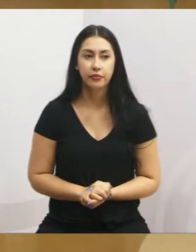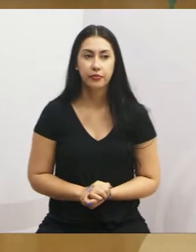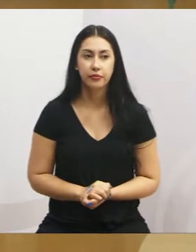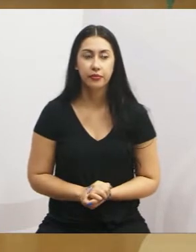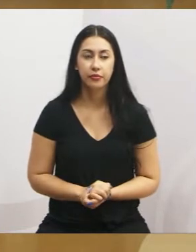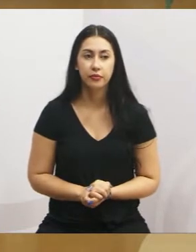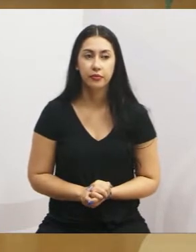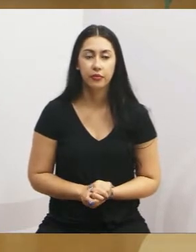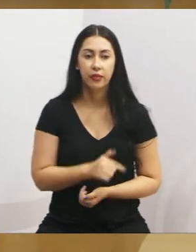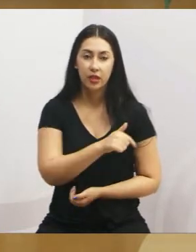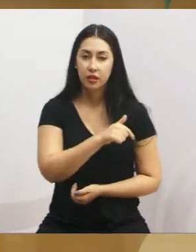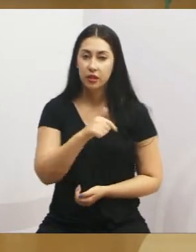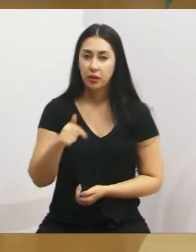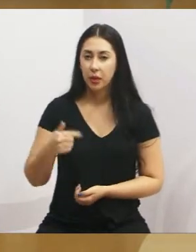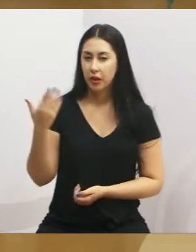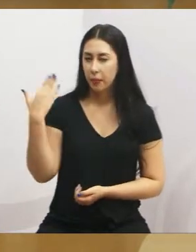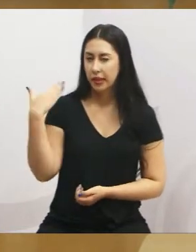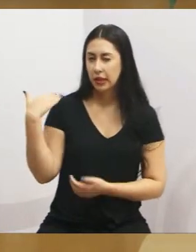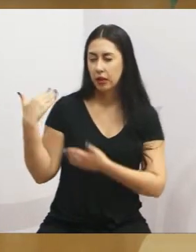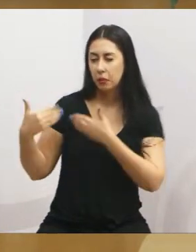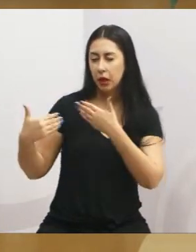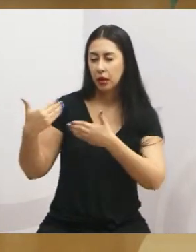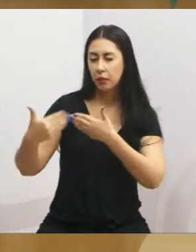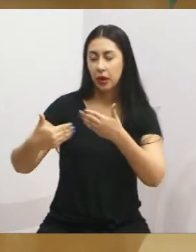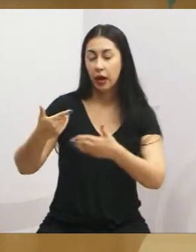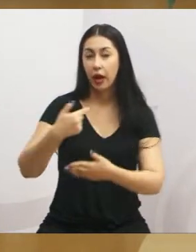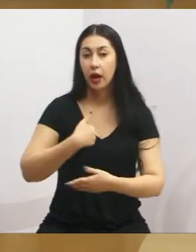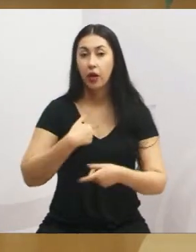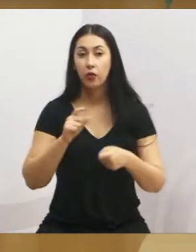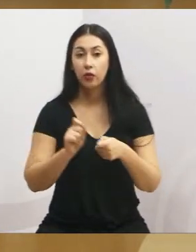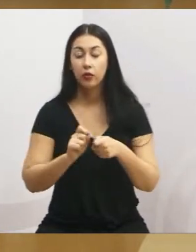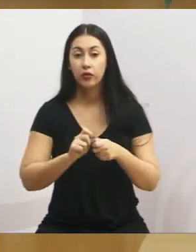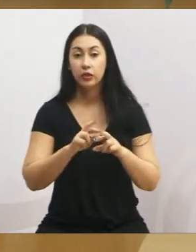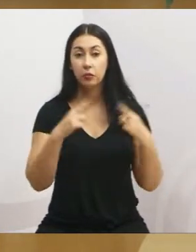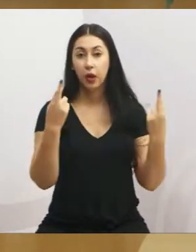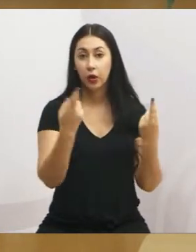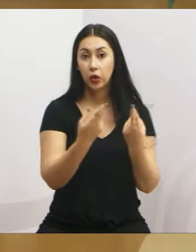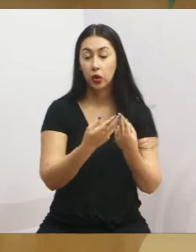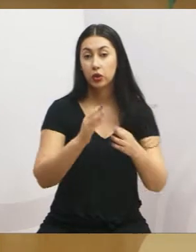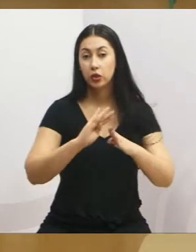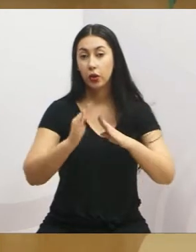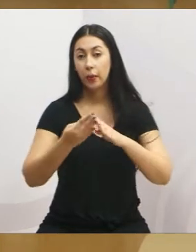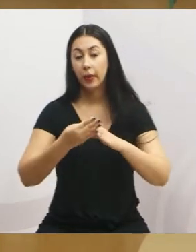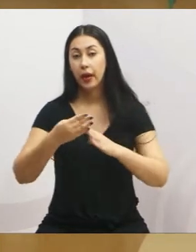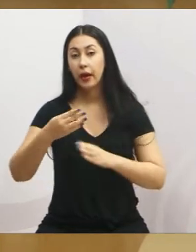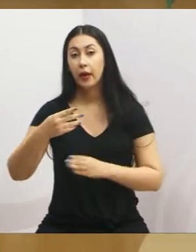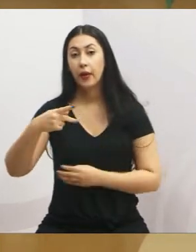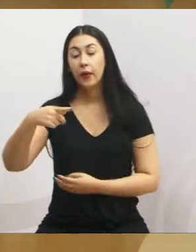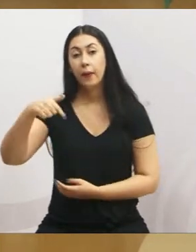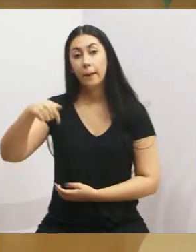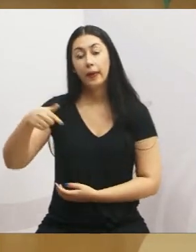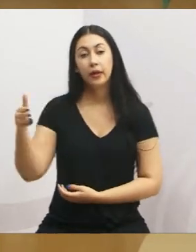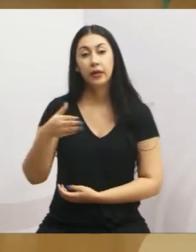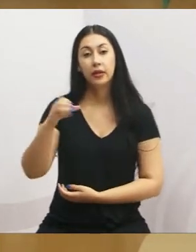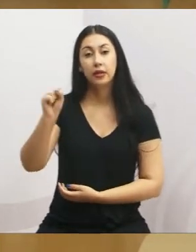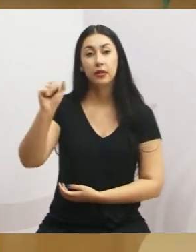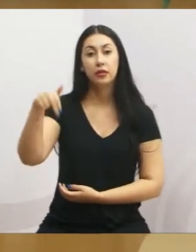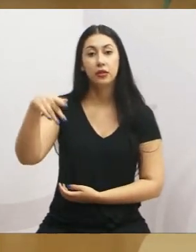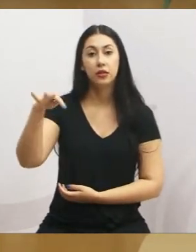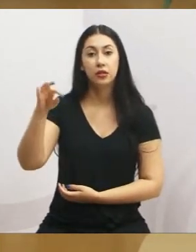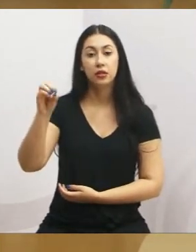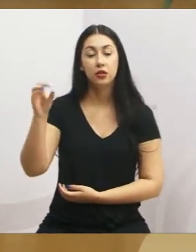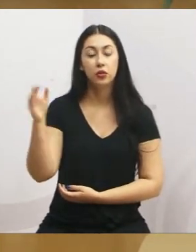No decorrer da semana passada, eu fiz algumas reuniões no Parque Santo Antônio sobre a pista de bicicross Luciano